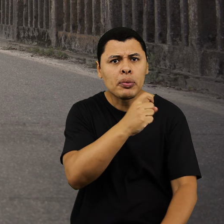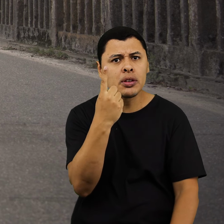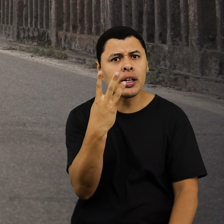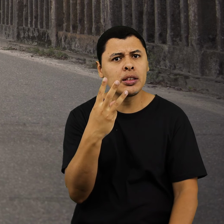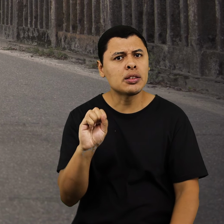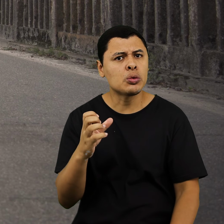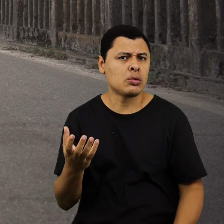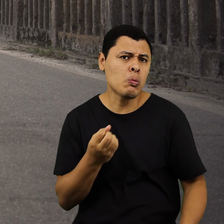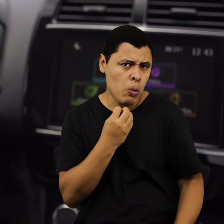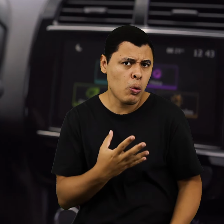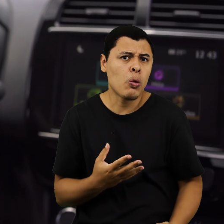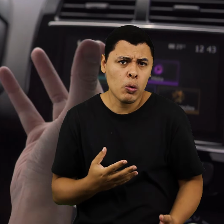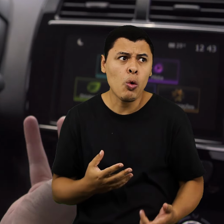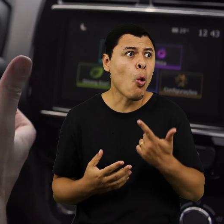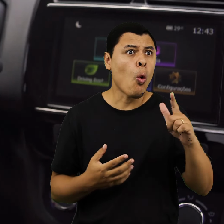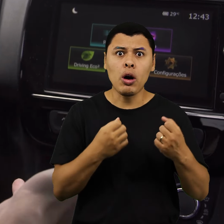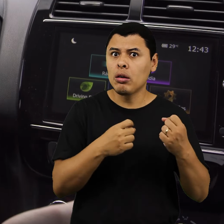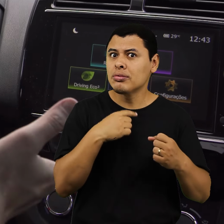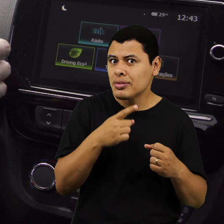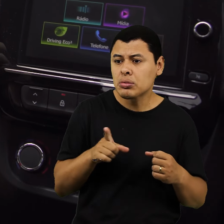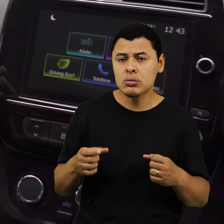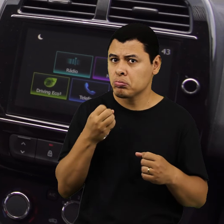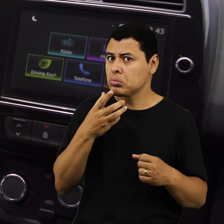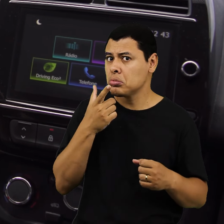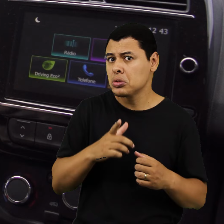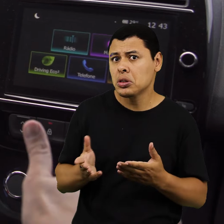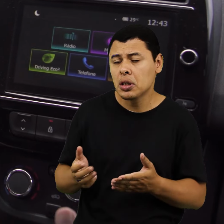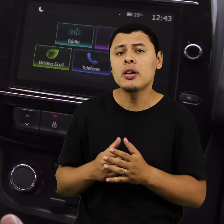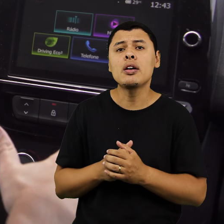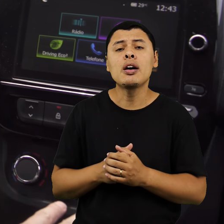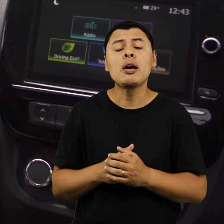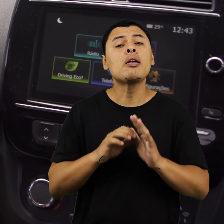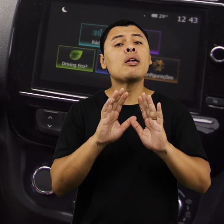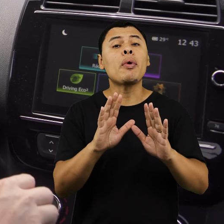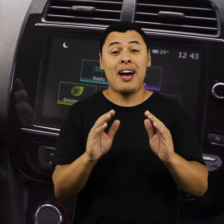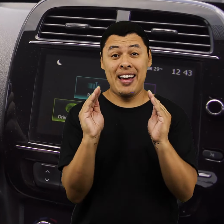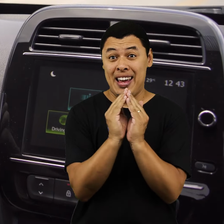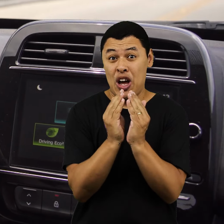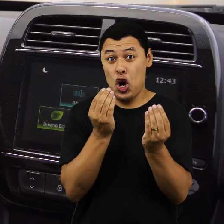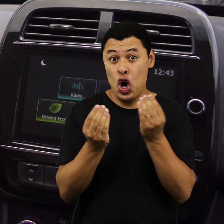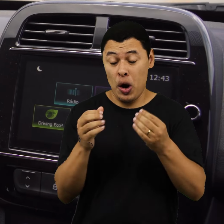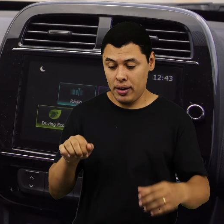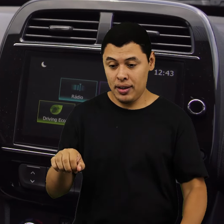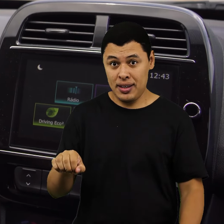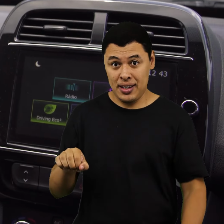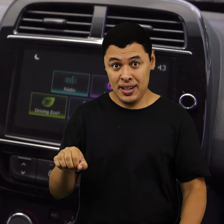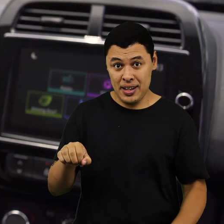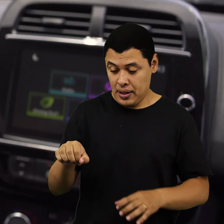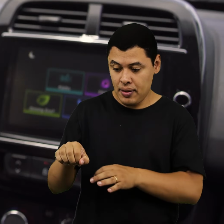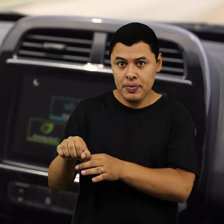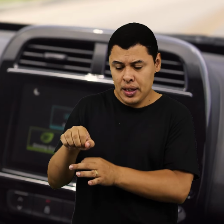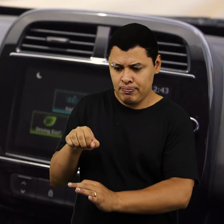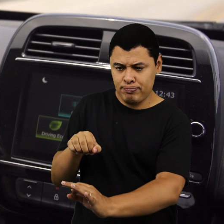sabendo que é pouco peso mesmo para esse motor, a Renault fez o quê? Pegou o câmbio e alongou todas